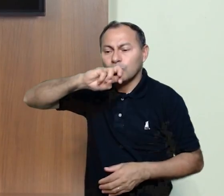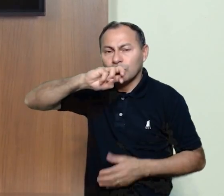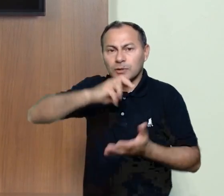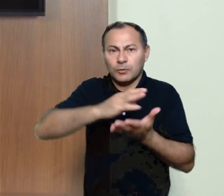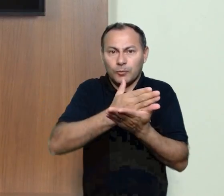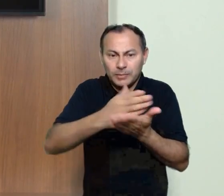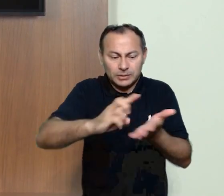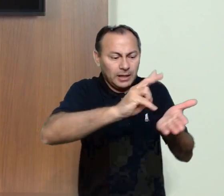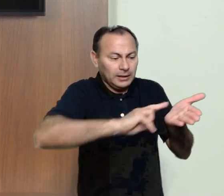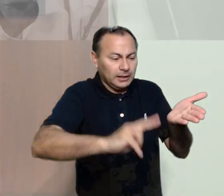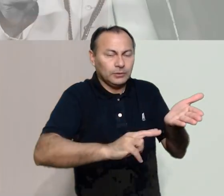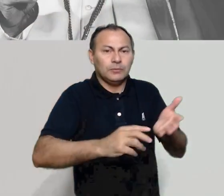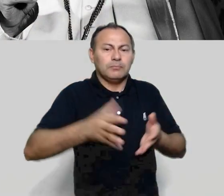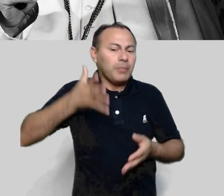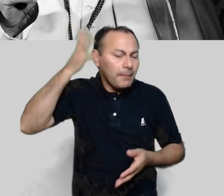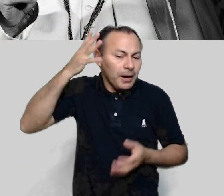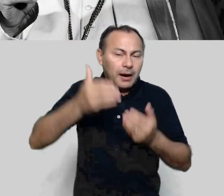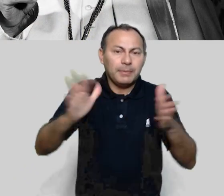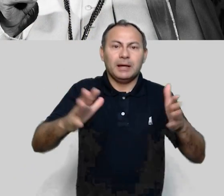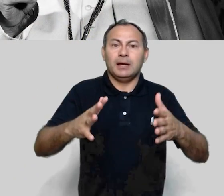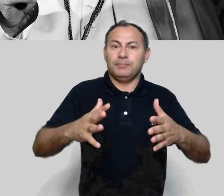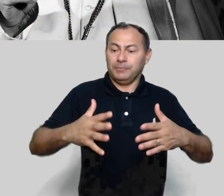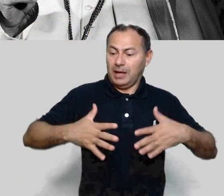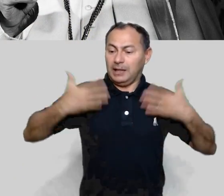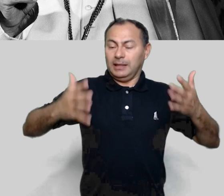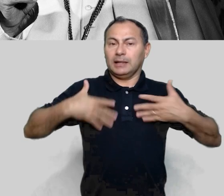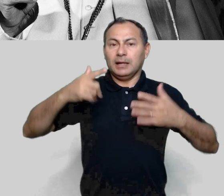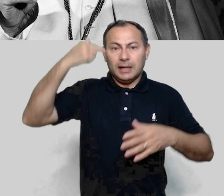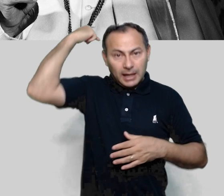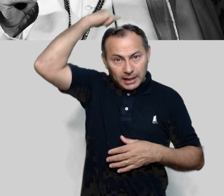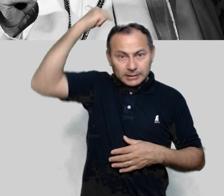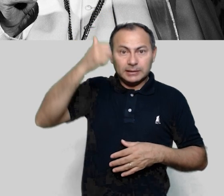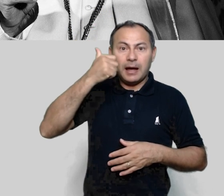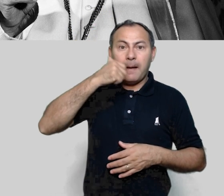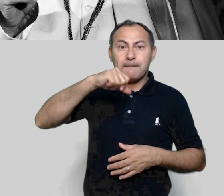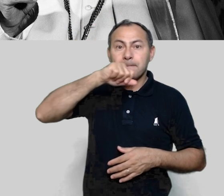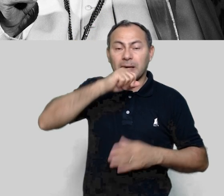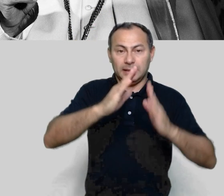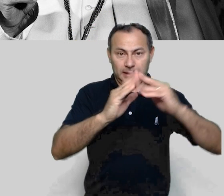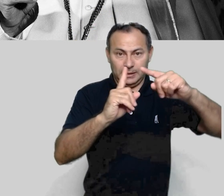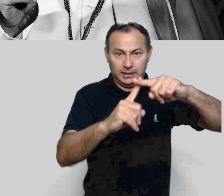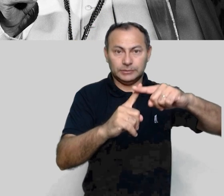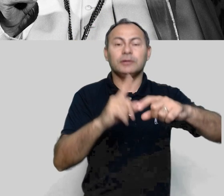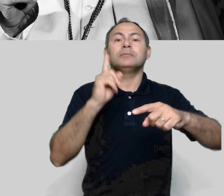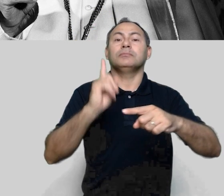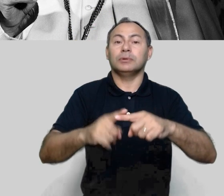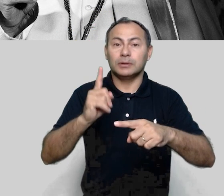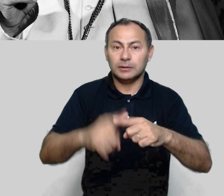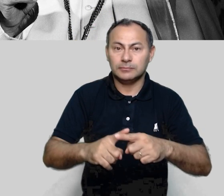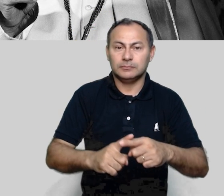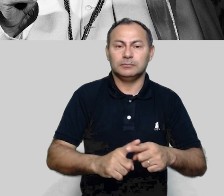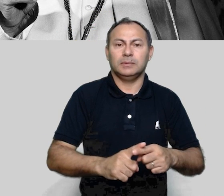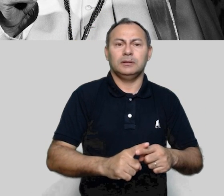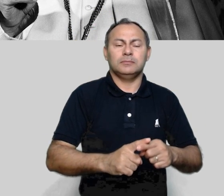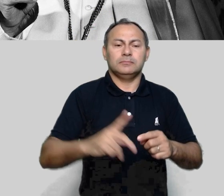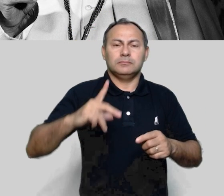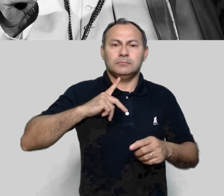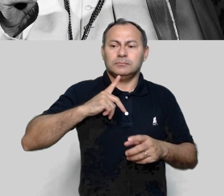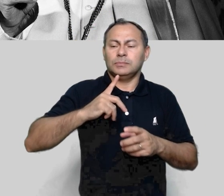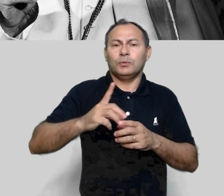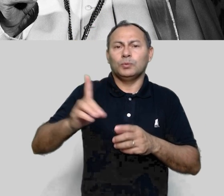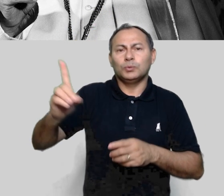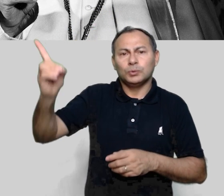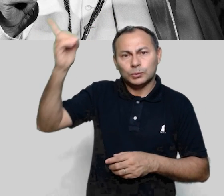discurso de abertura. Alegra-se a Santa Mãe Igreja, porque, por singular dom